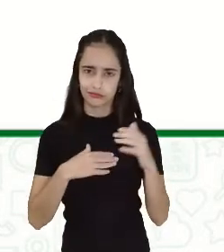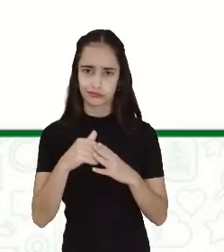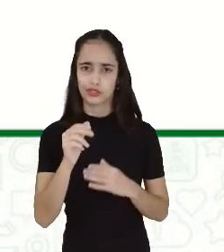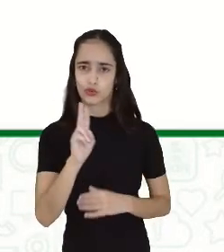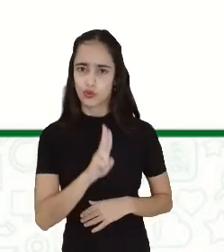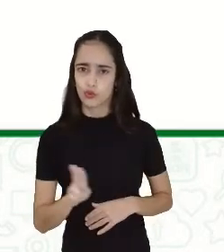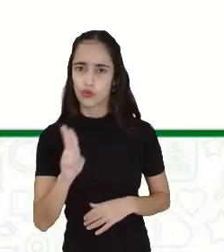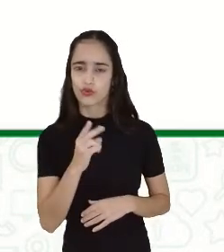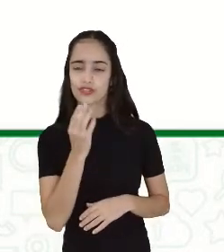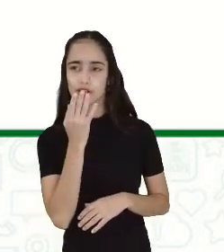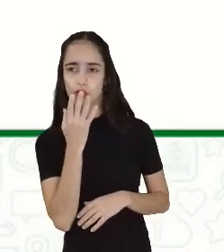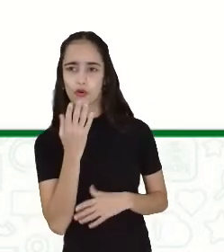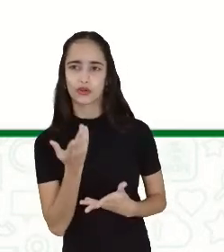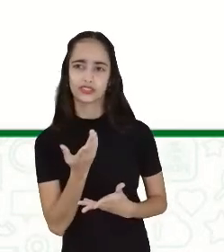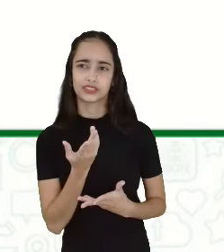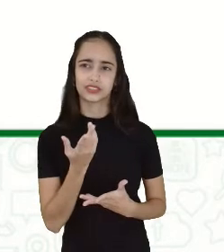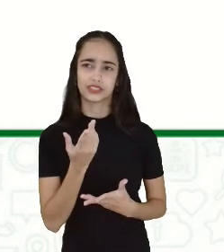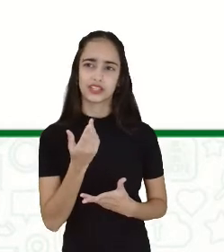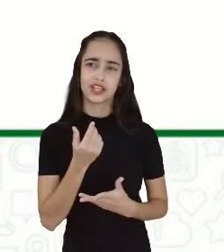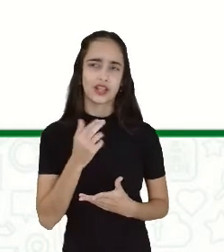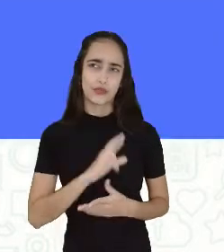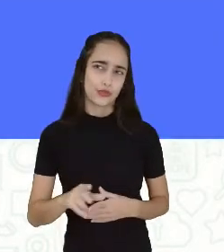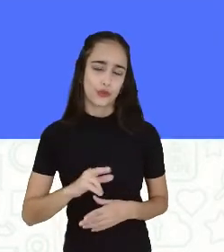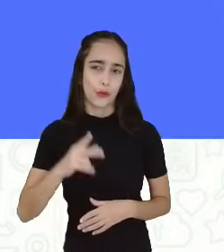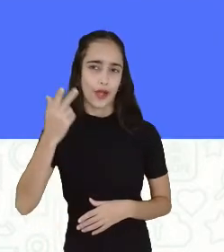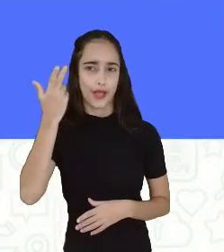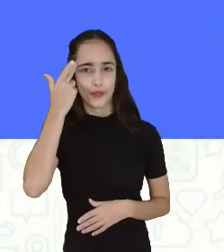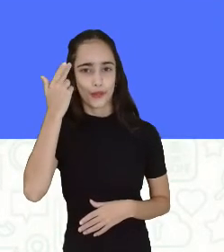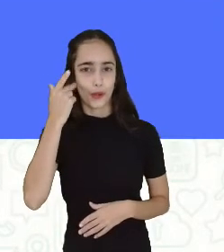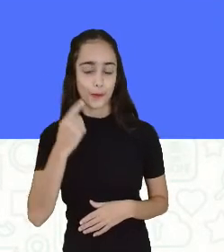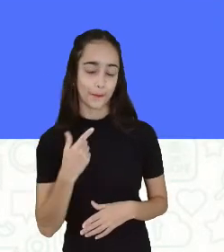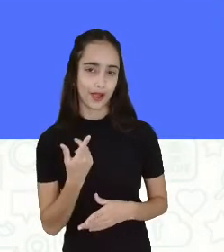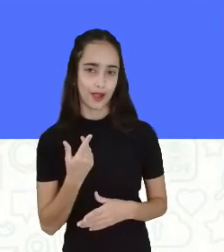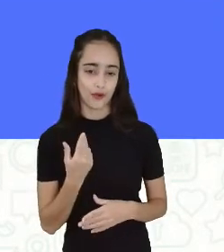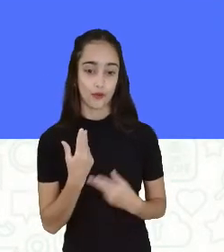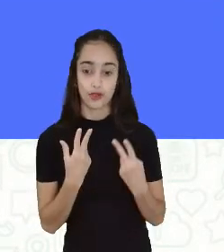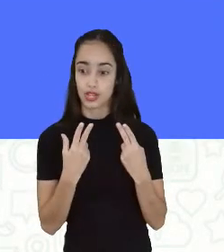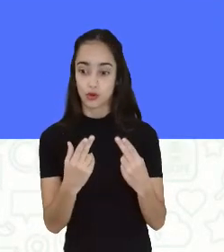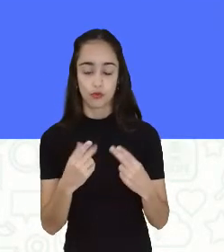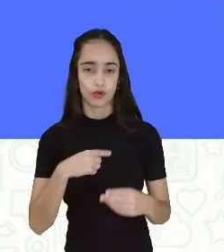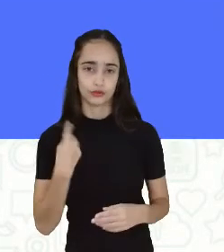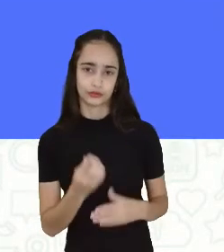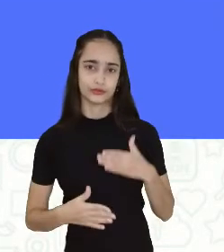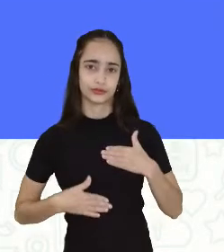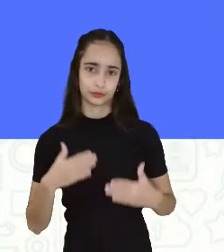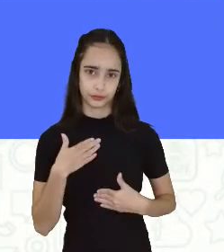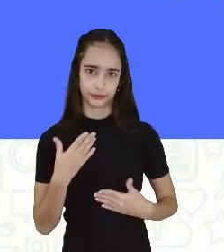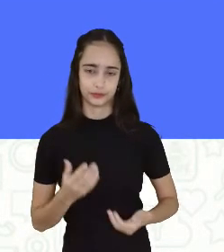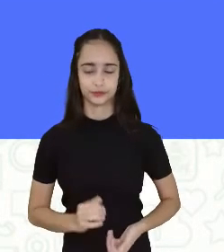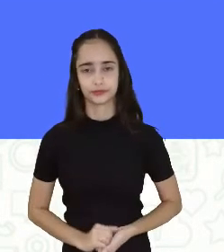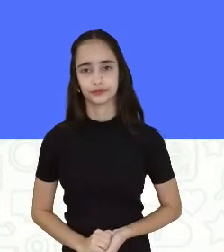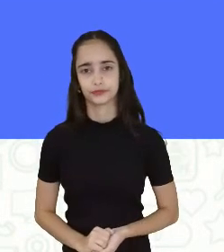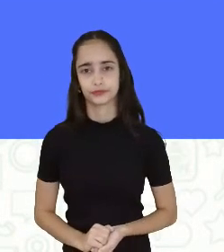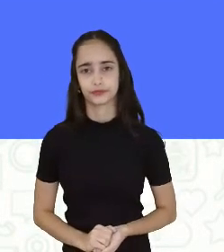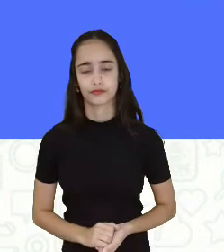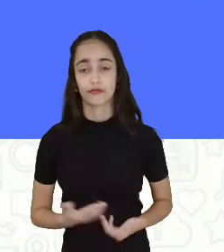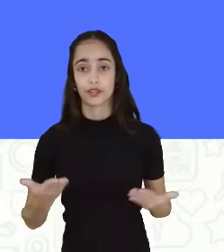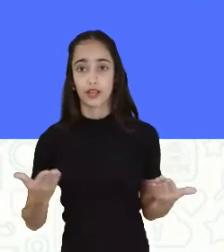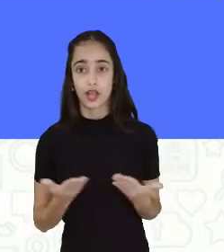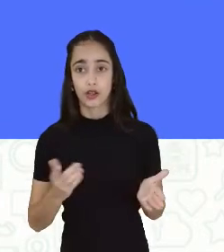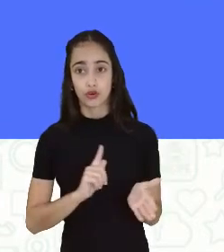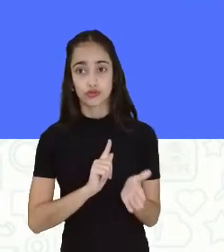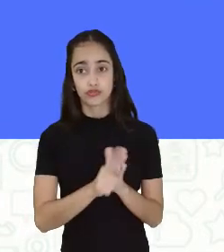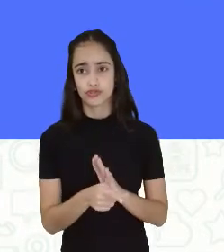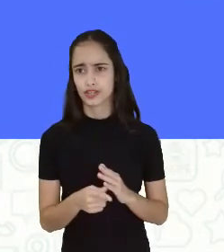normais que a gente considera naturais do nosso corpo E aí um outro gênero muito comum para